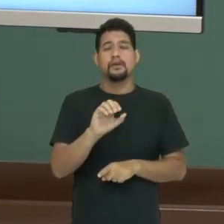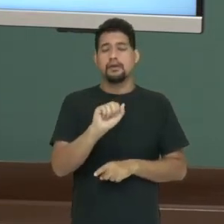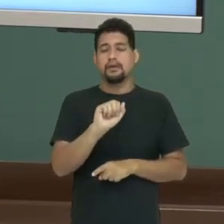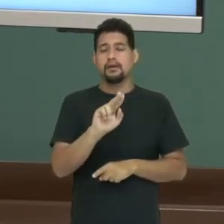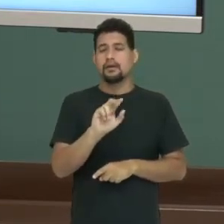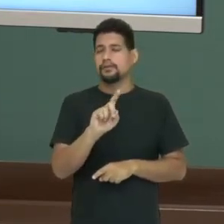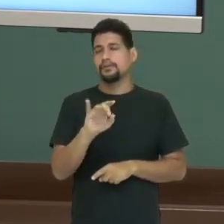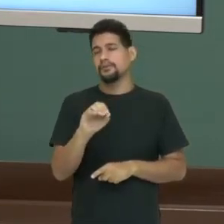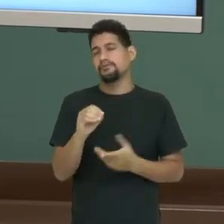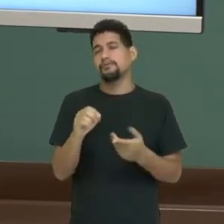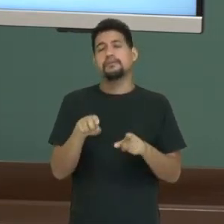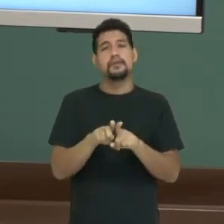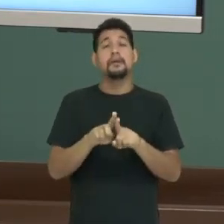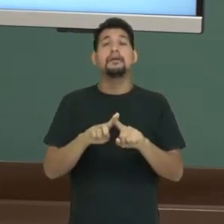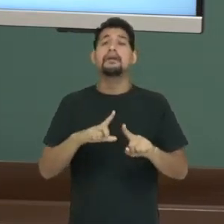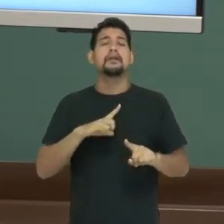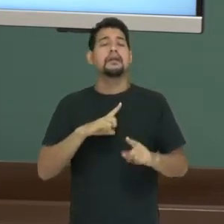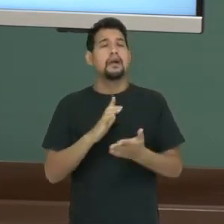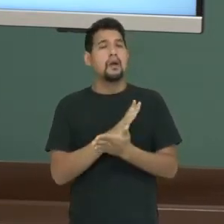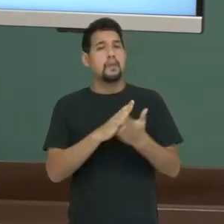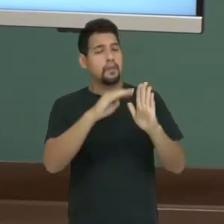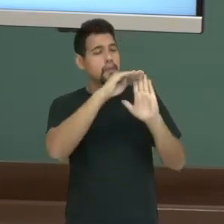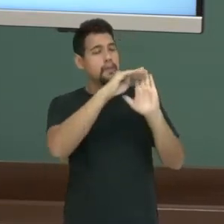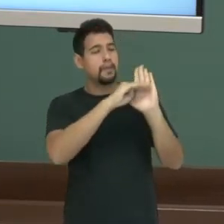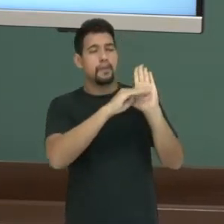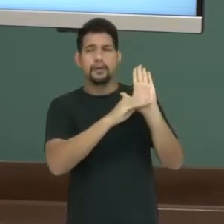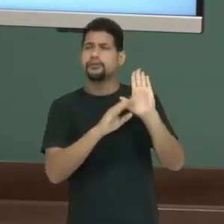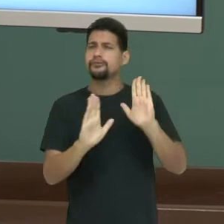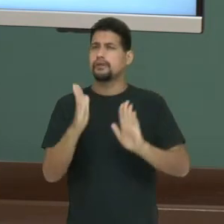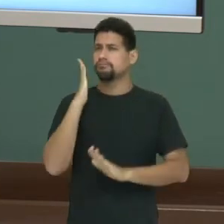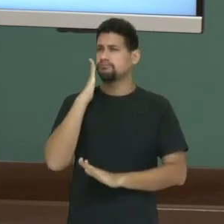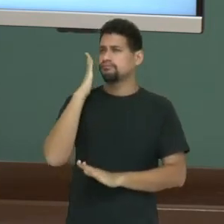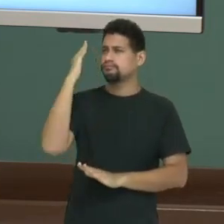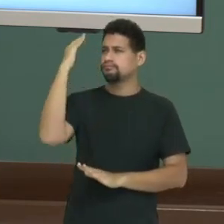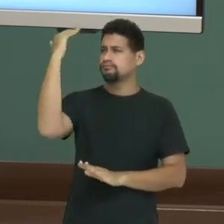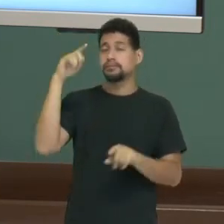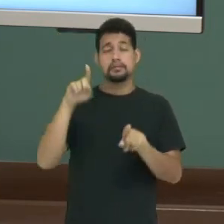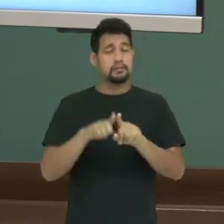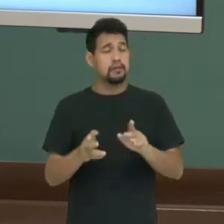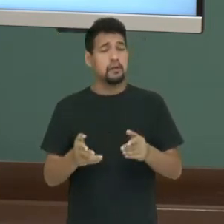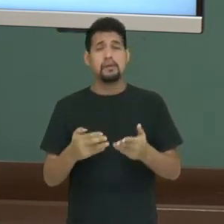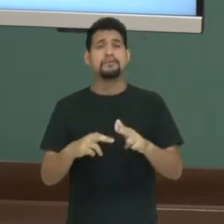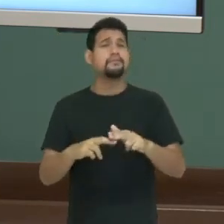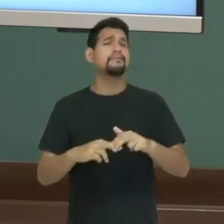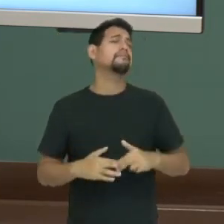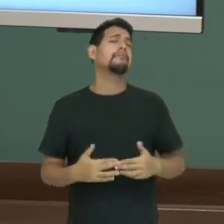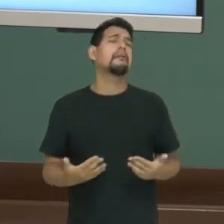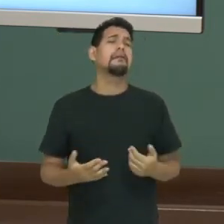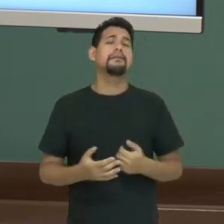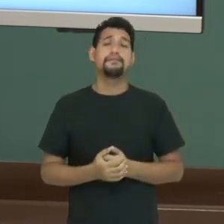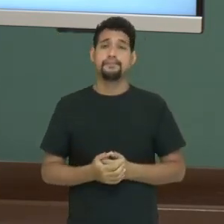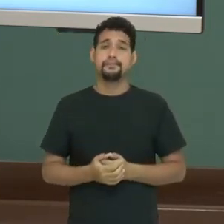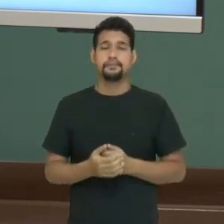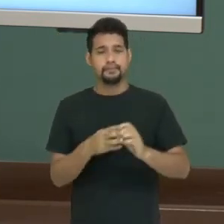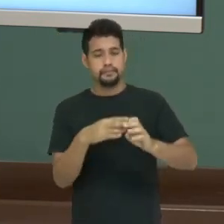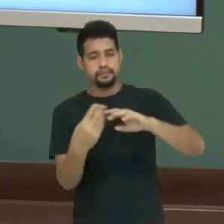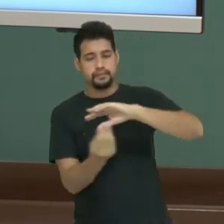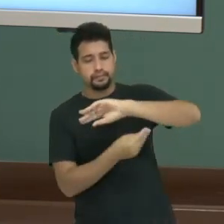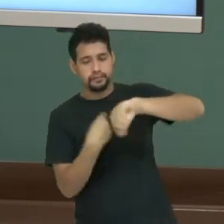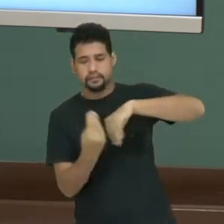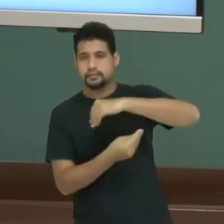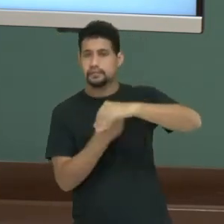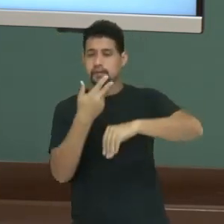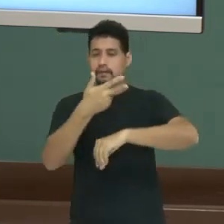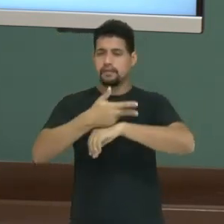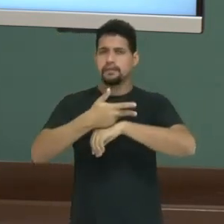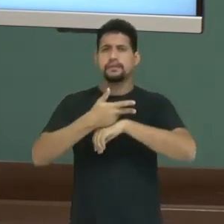também. Nós temos aí programas que estão famosos na atualidade porque eles mesclam, né, o